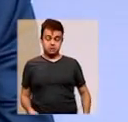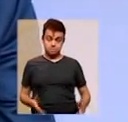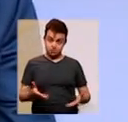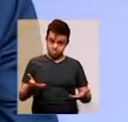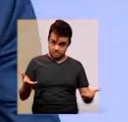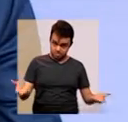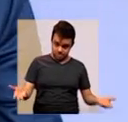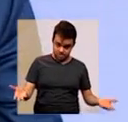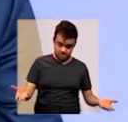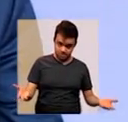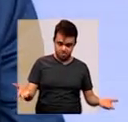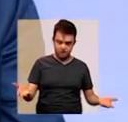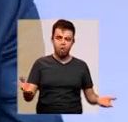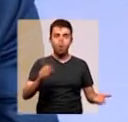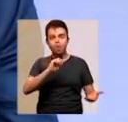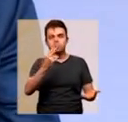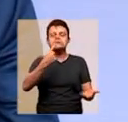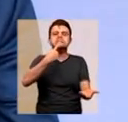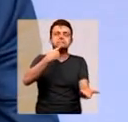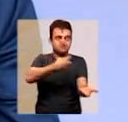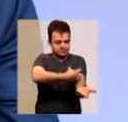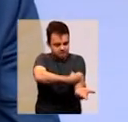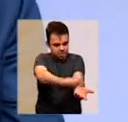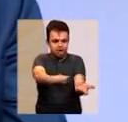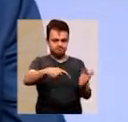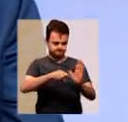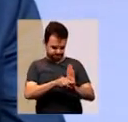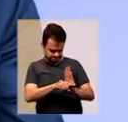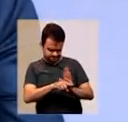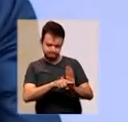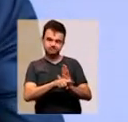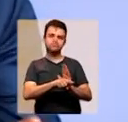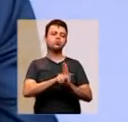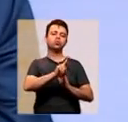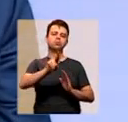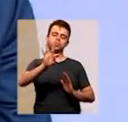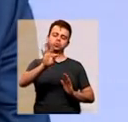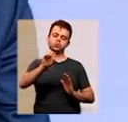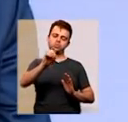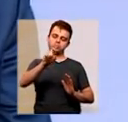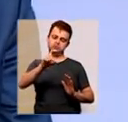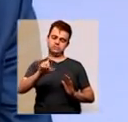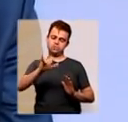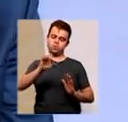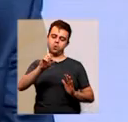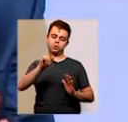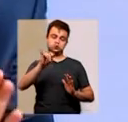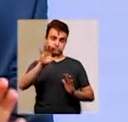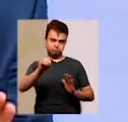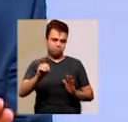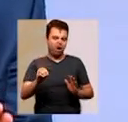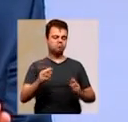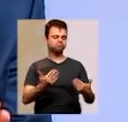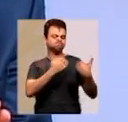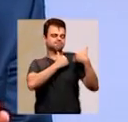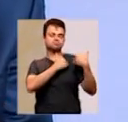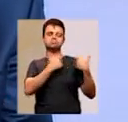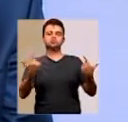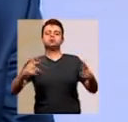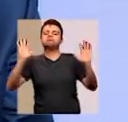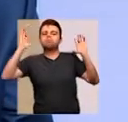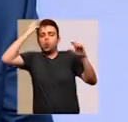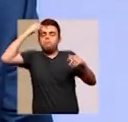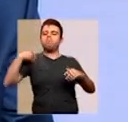Sim. se não colher o sangue, não fizer o laudo, a gente chama de exame toxicológico, que ela vai ficar isenta de